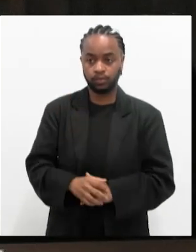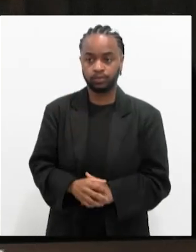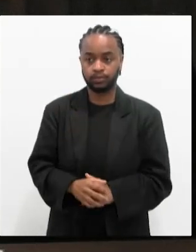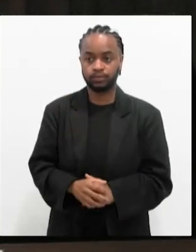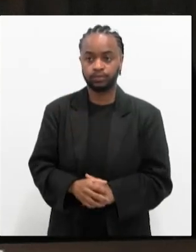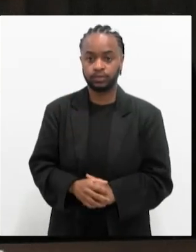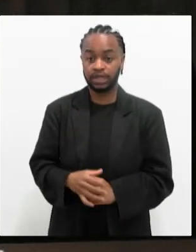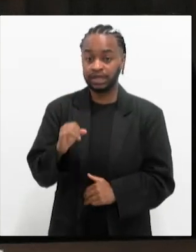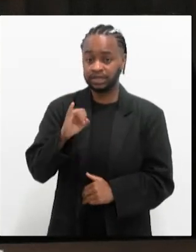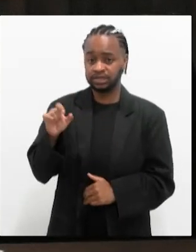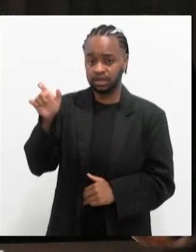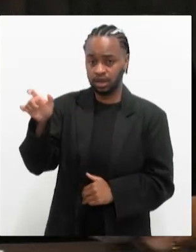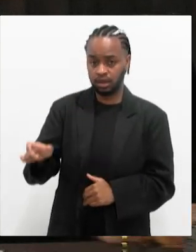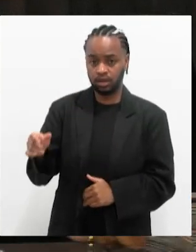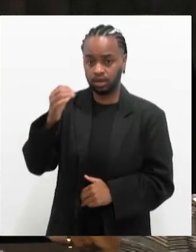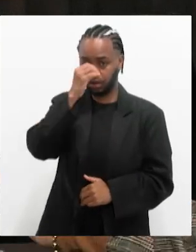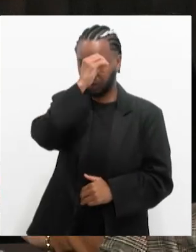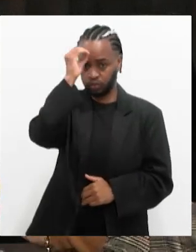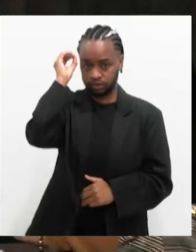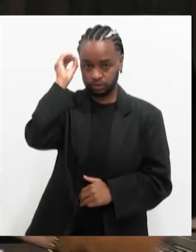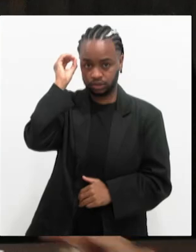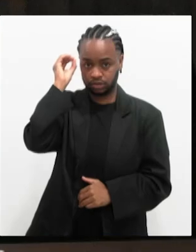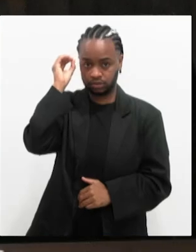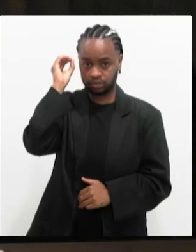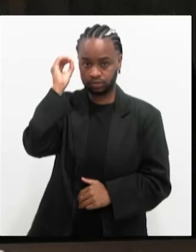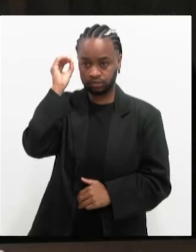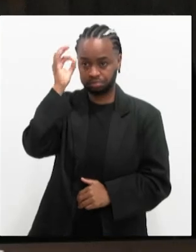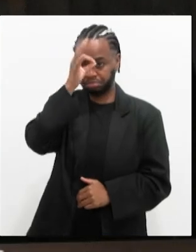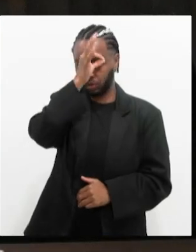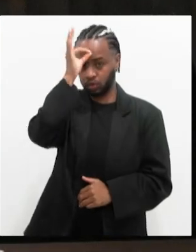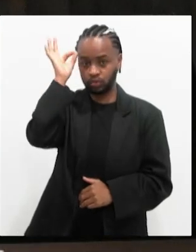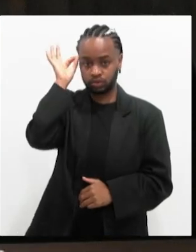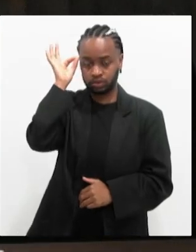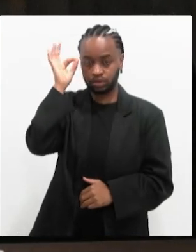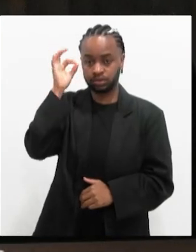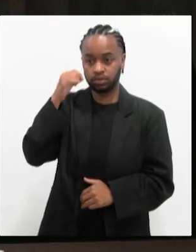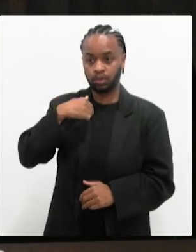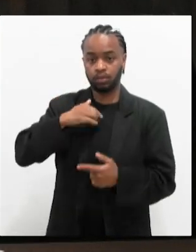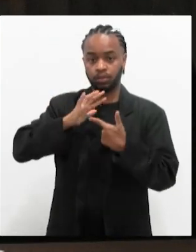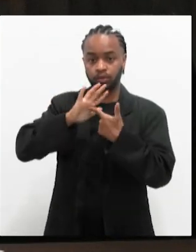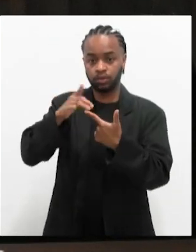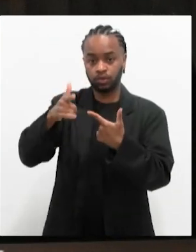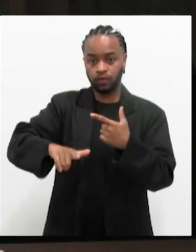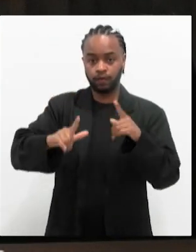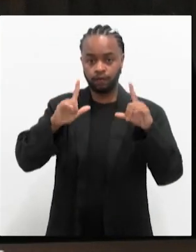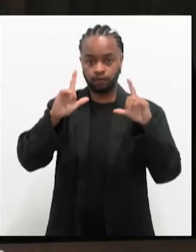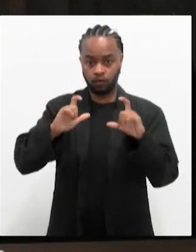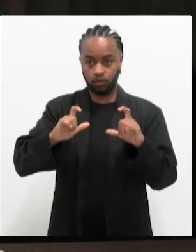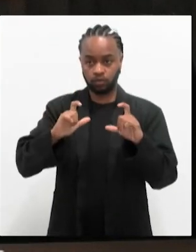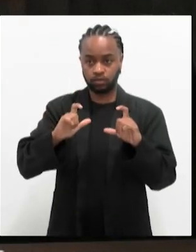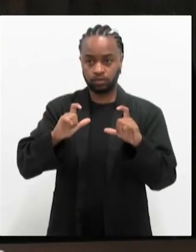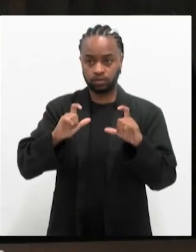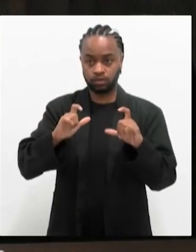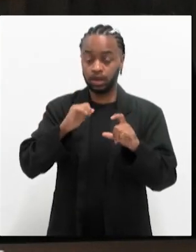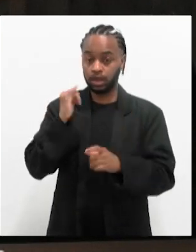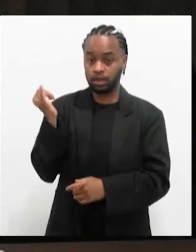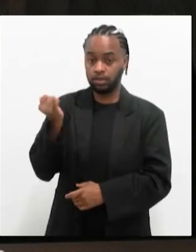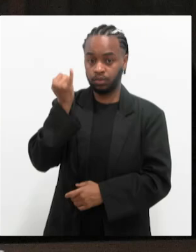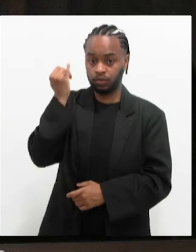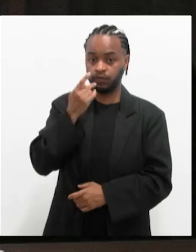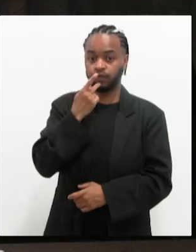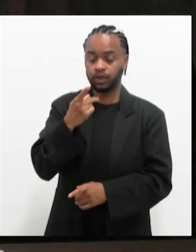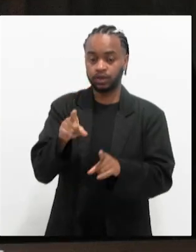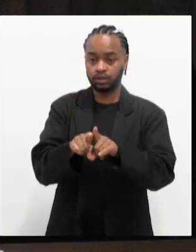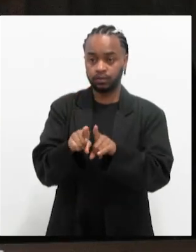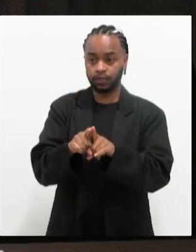Se é inocente, senhores. Mais uma foto aqui, ó. E o seguinte, é importante frisar,